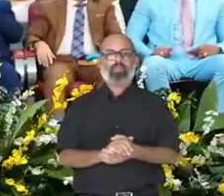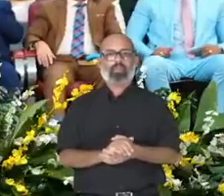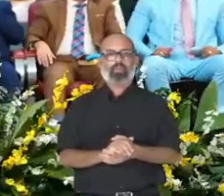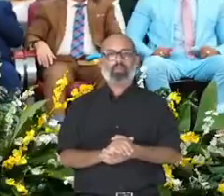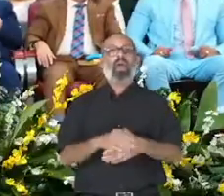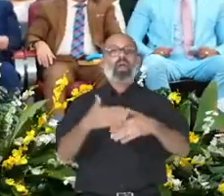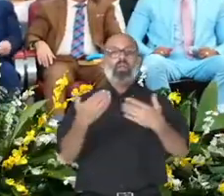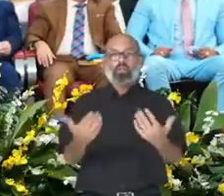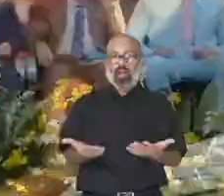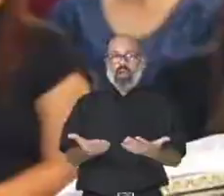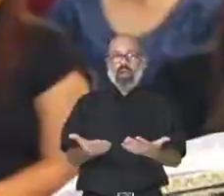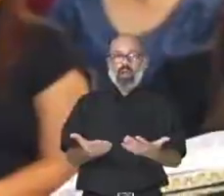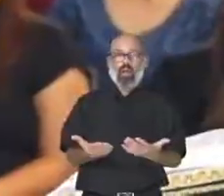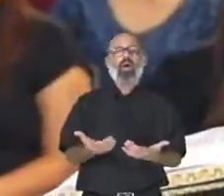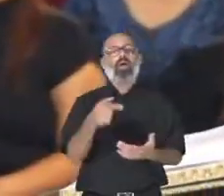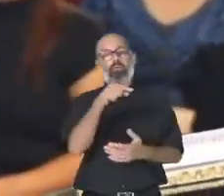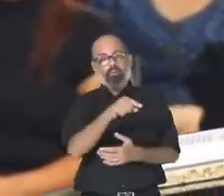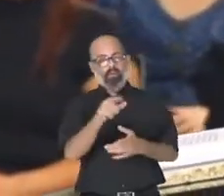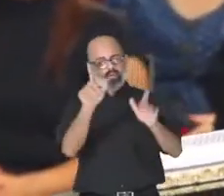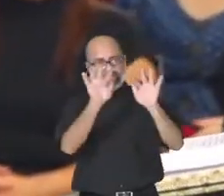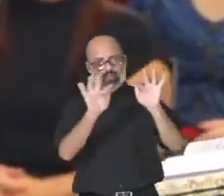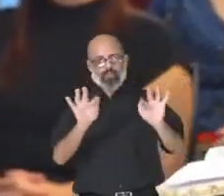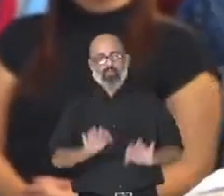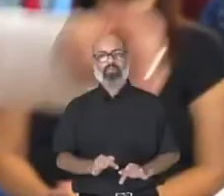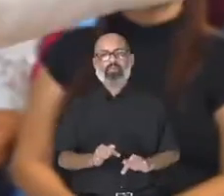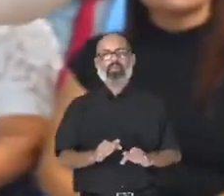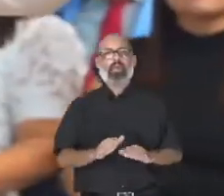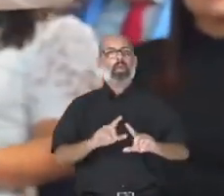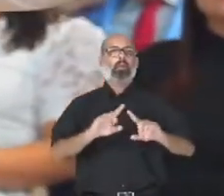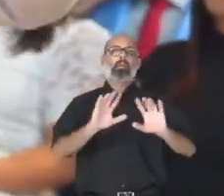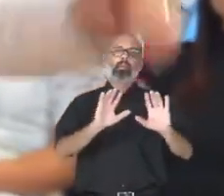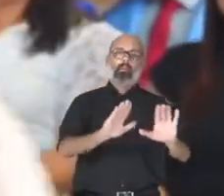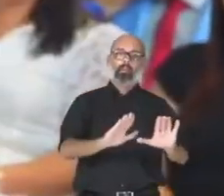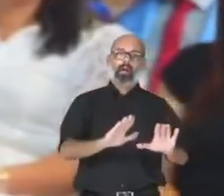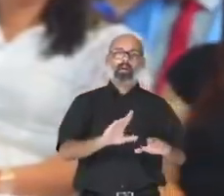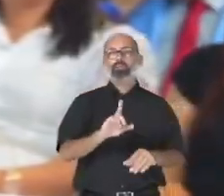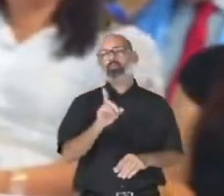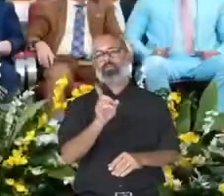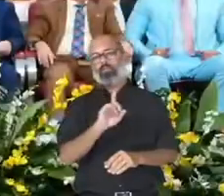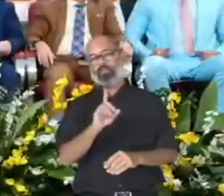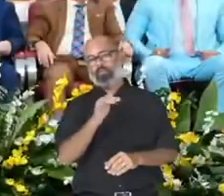Era para serem felizes, mas eles não estão.